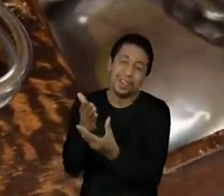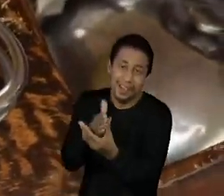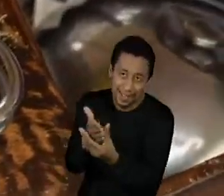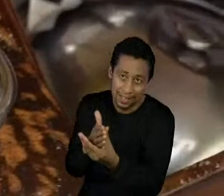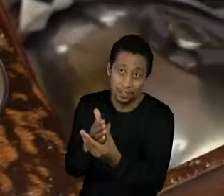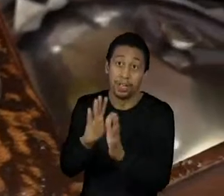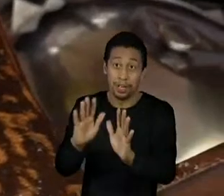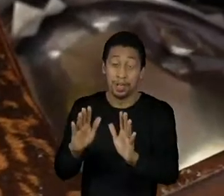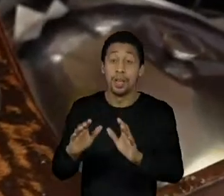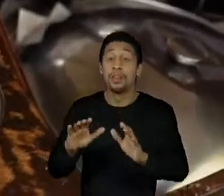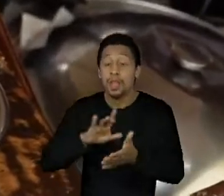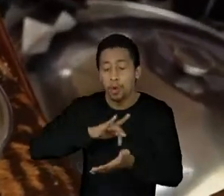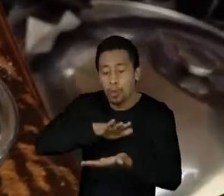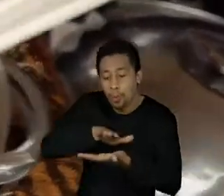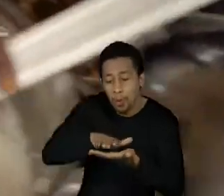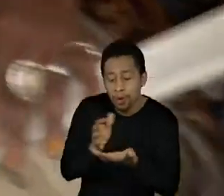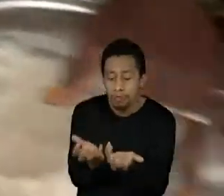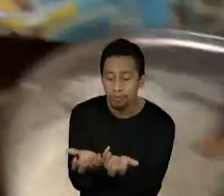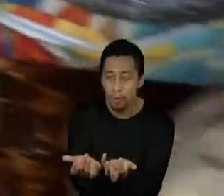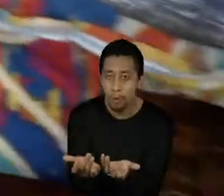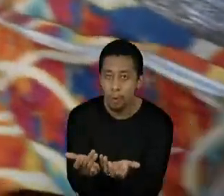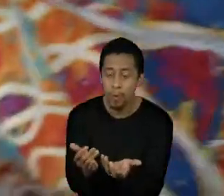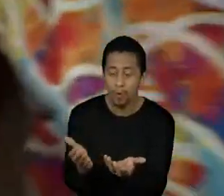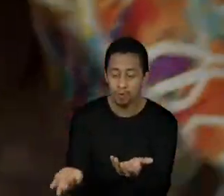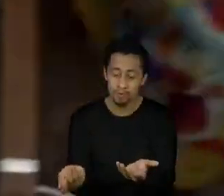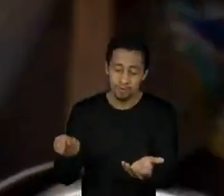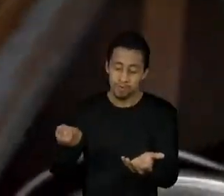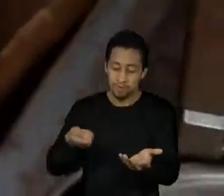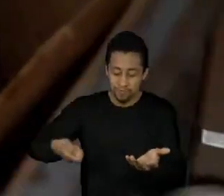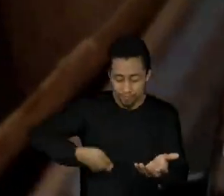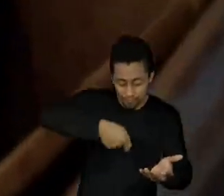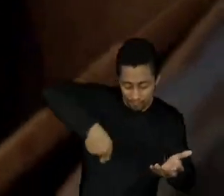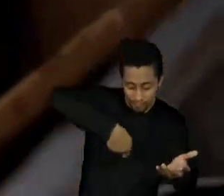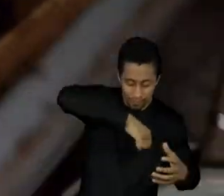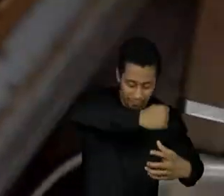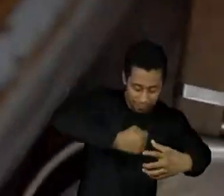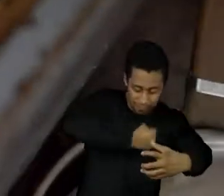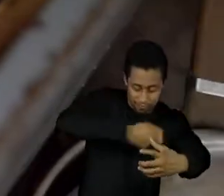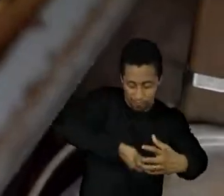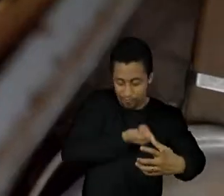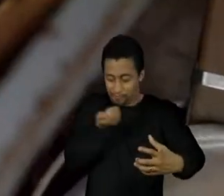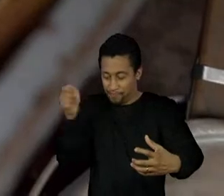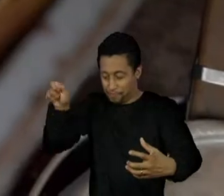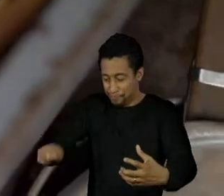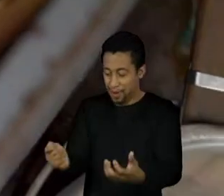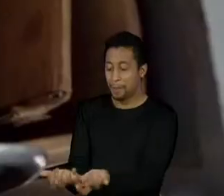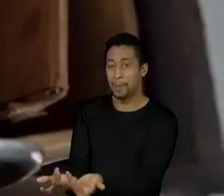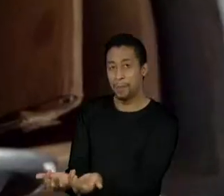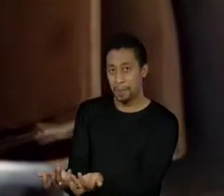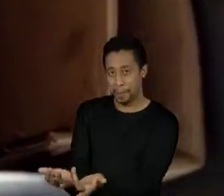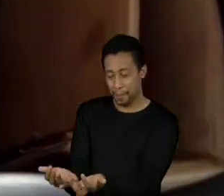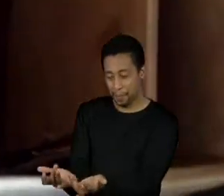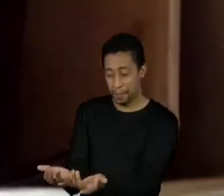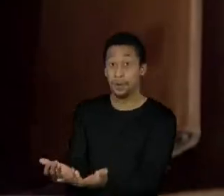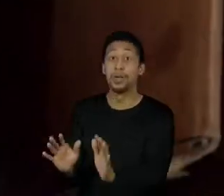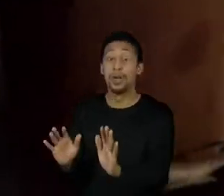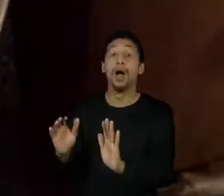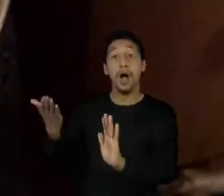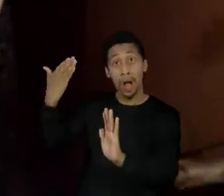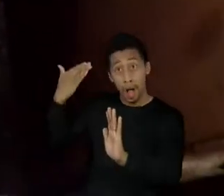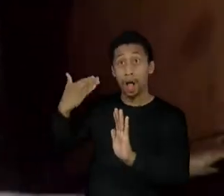bolinho de fogo. O jé vem do verbo comer. Então, antigamente, só vendia acarajé, que era filha de